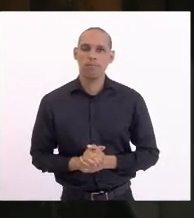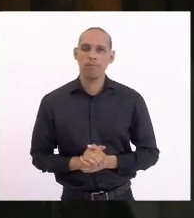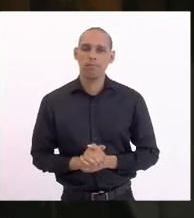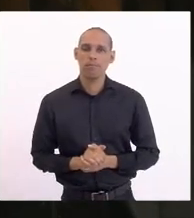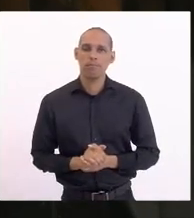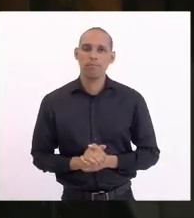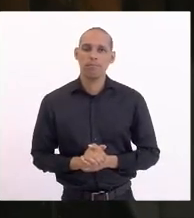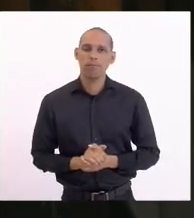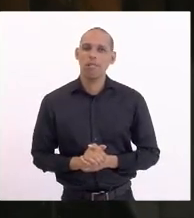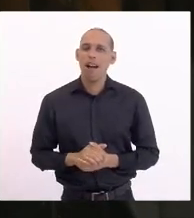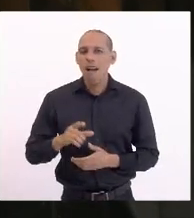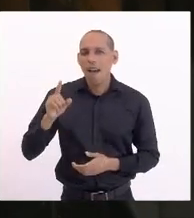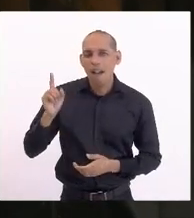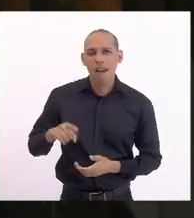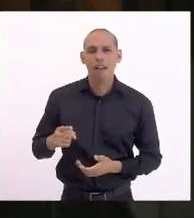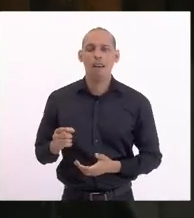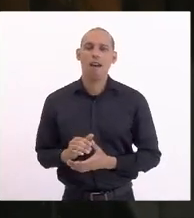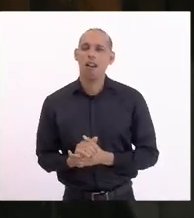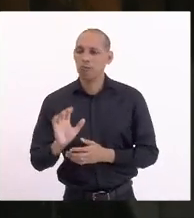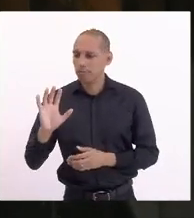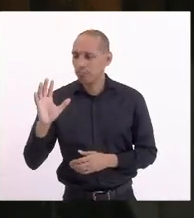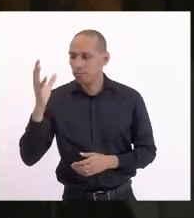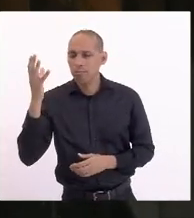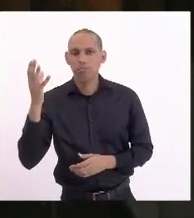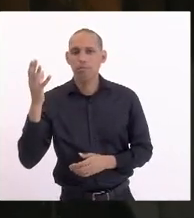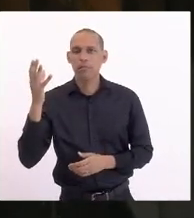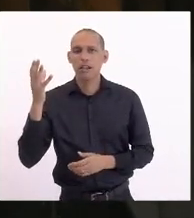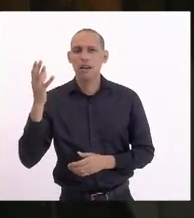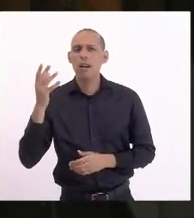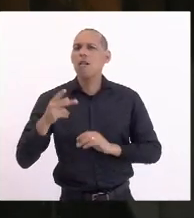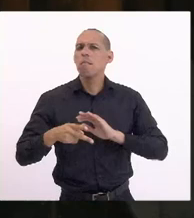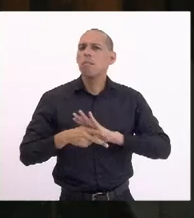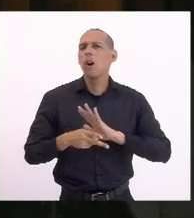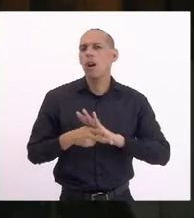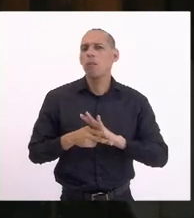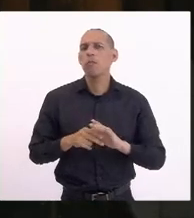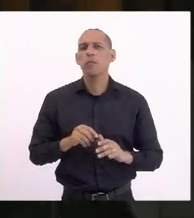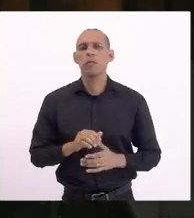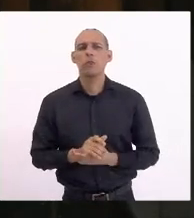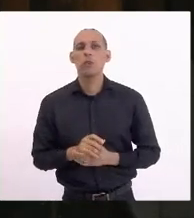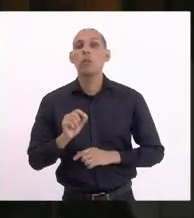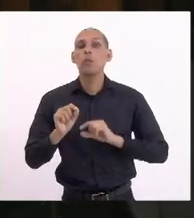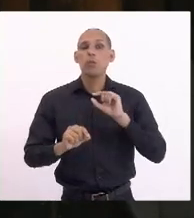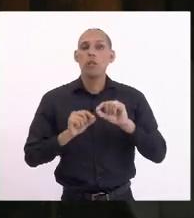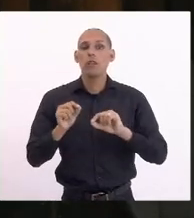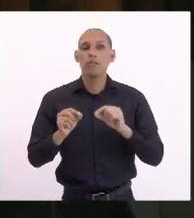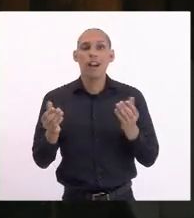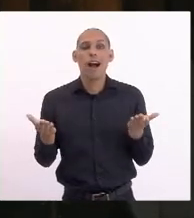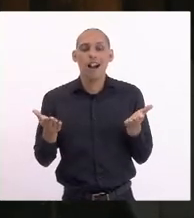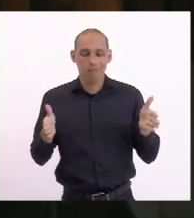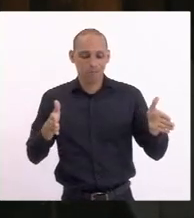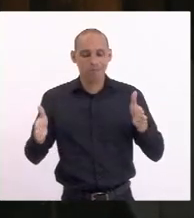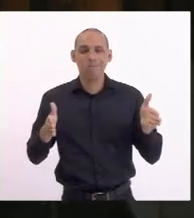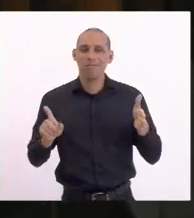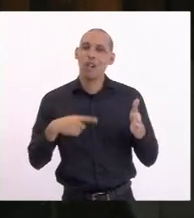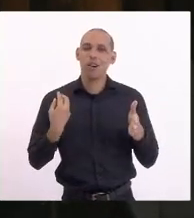Um evento climático típico dos tempos que a gente